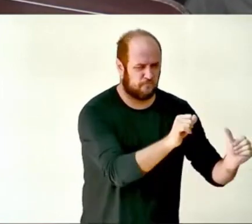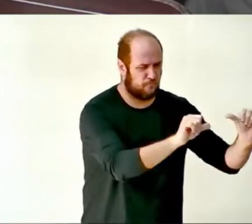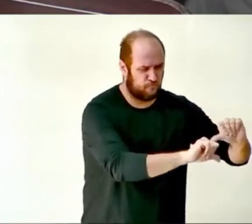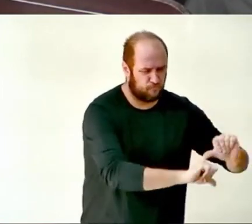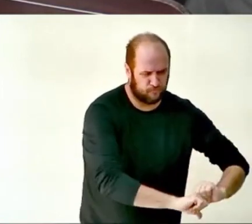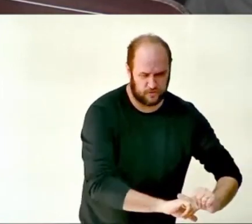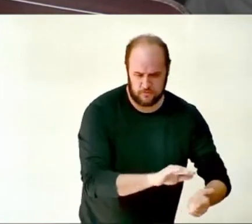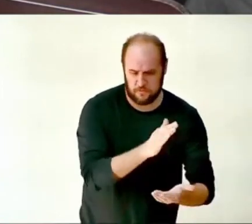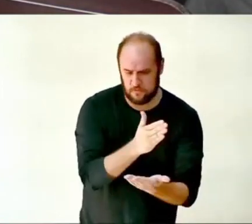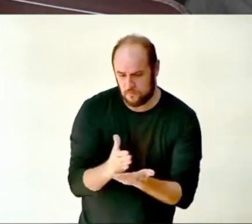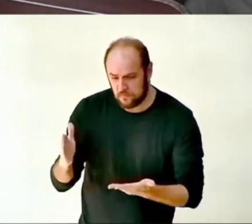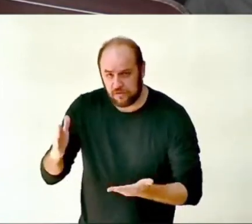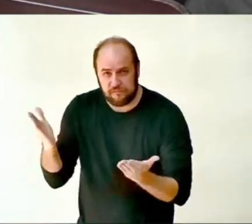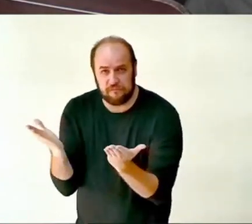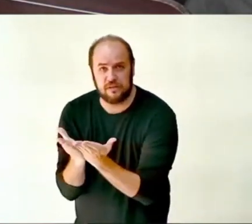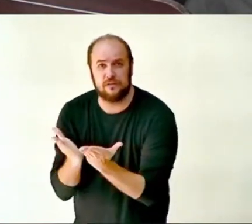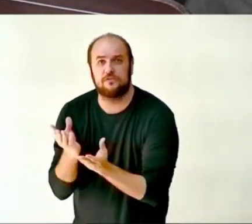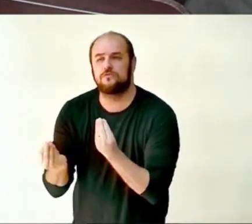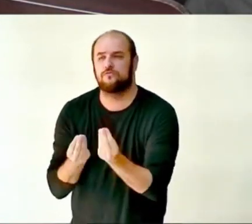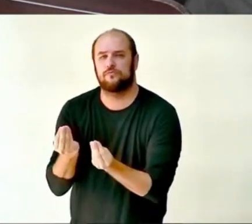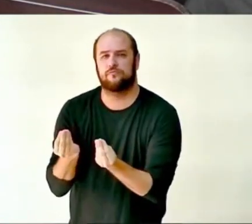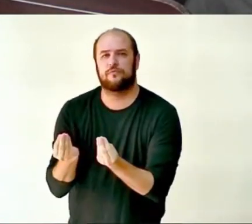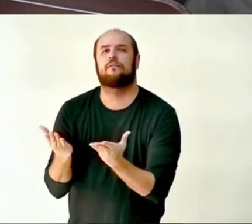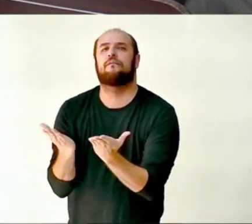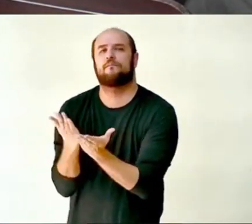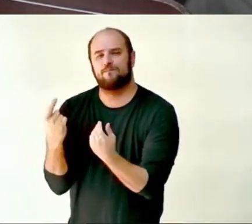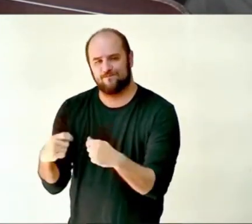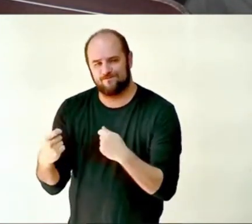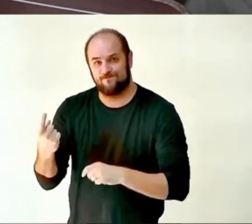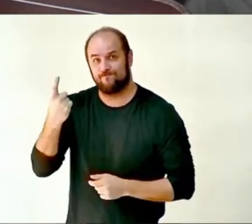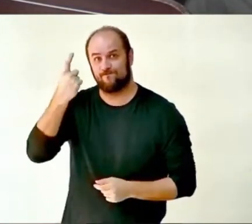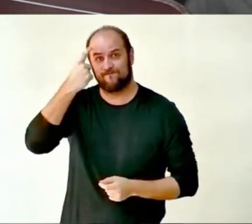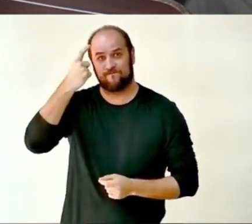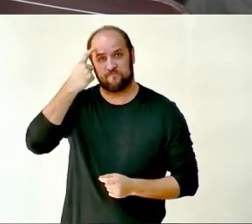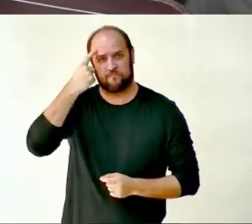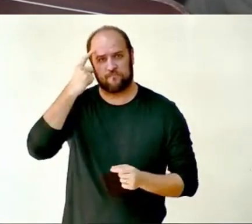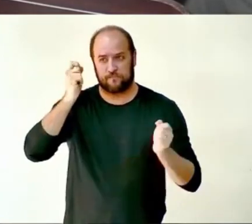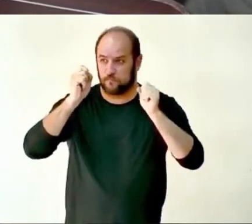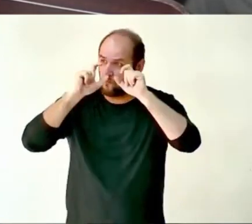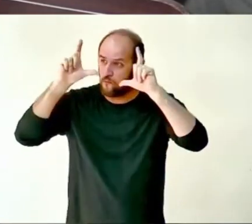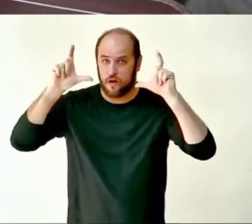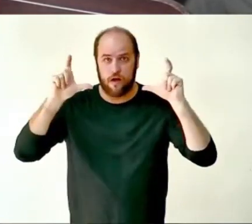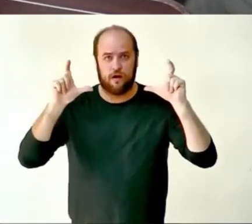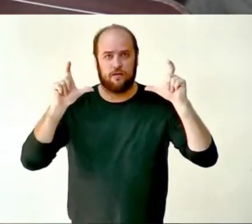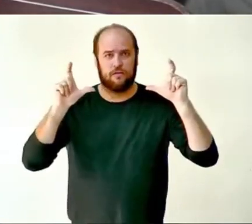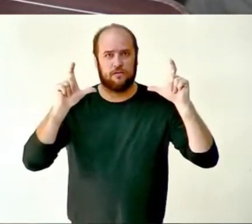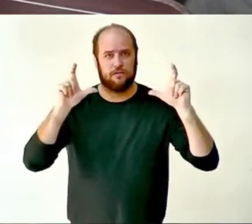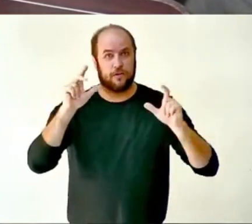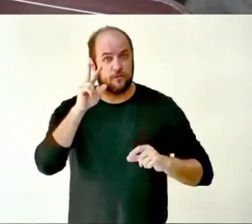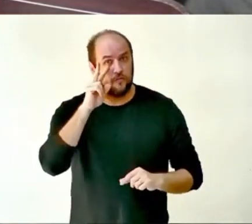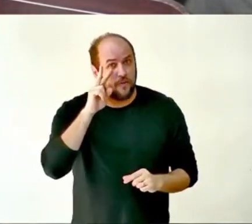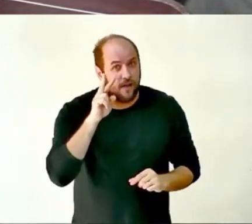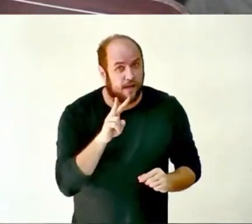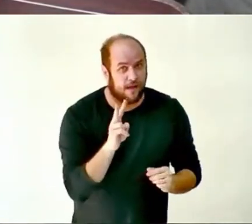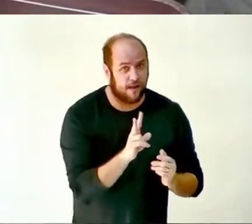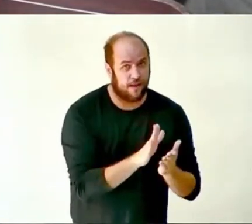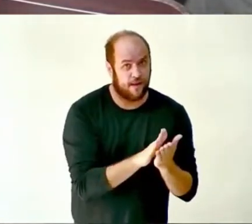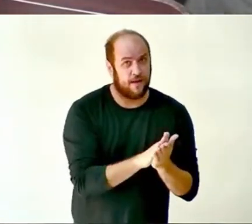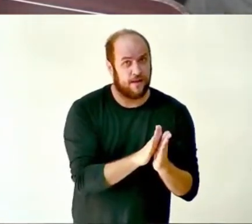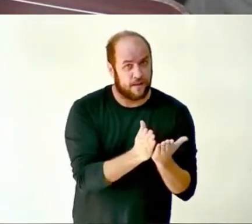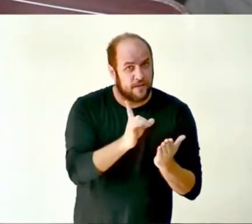sobriedade, sua leitura. Veja, ora o fim das coisas está próximo, sede,